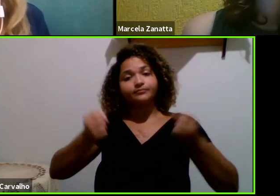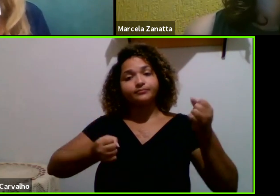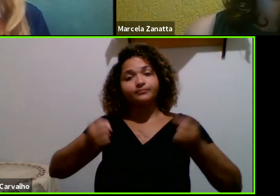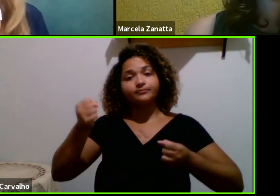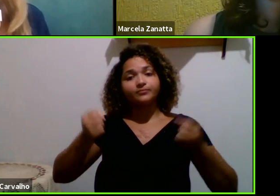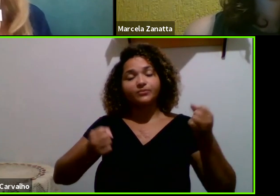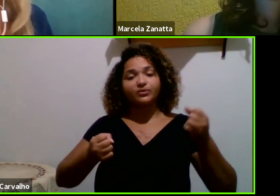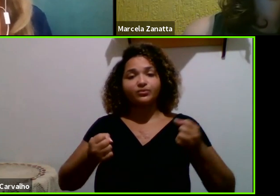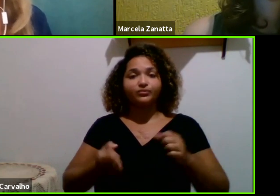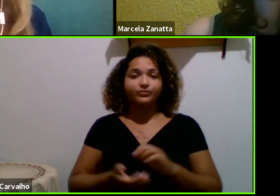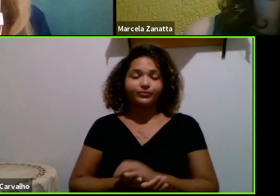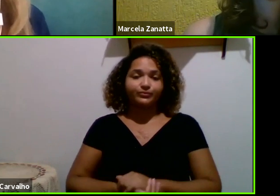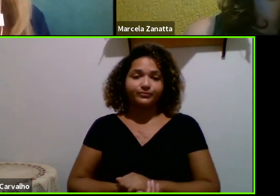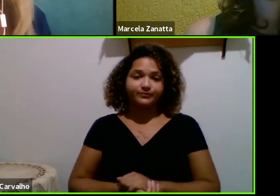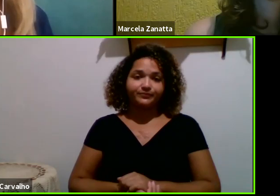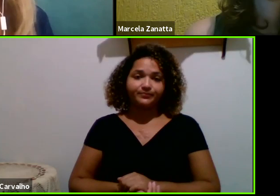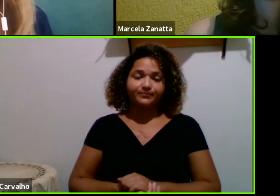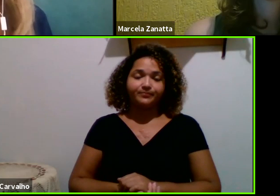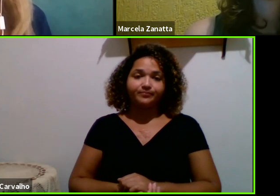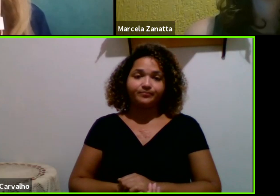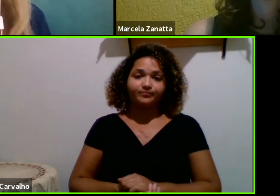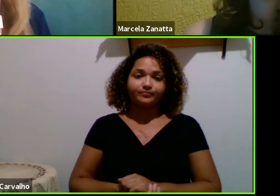e para auxiliar no relaxamento